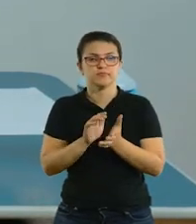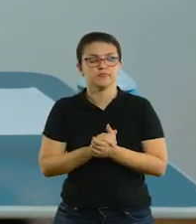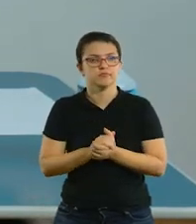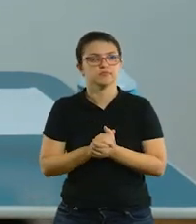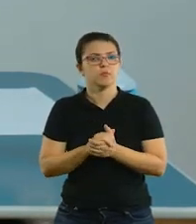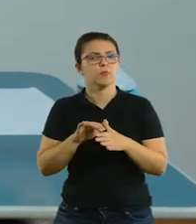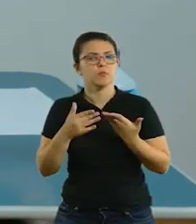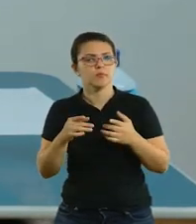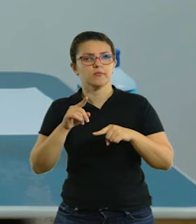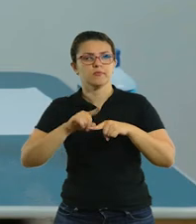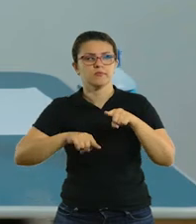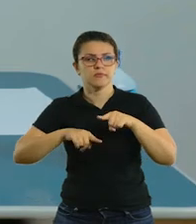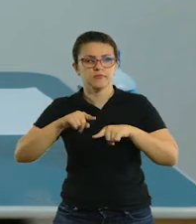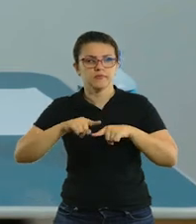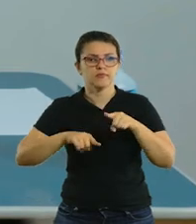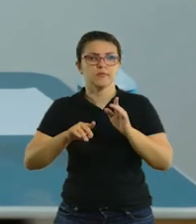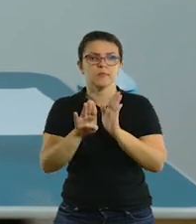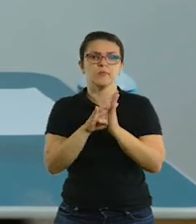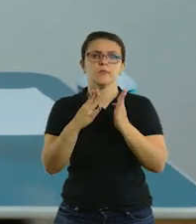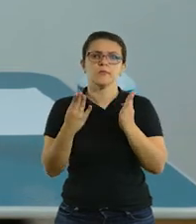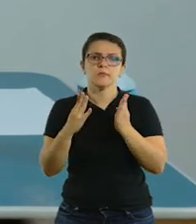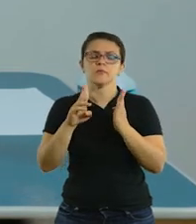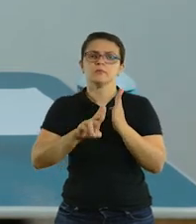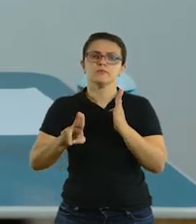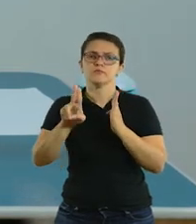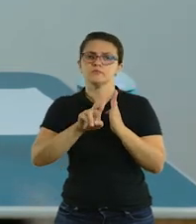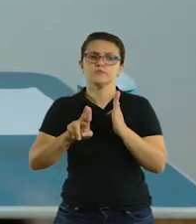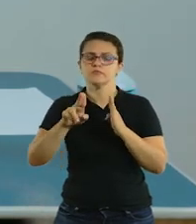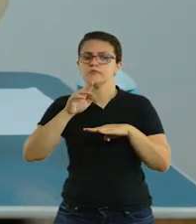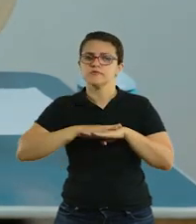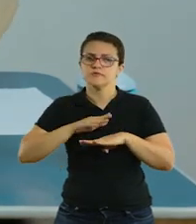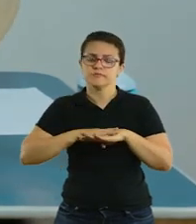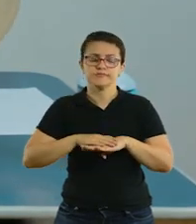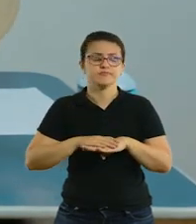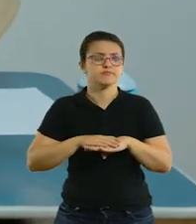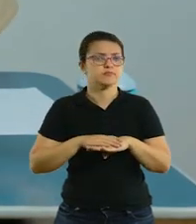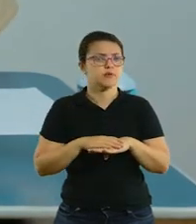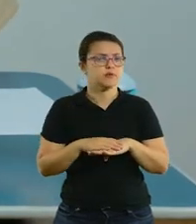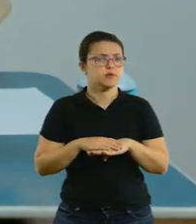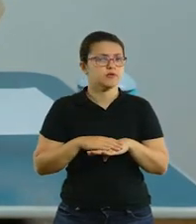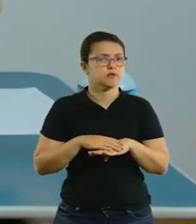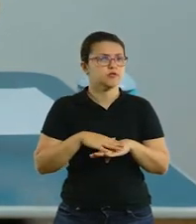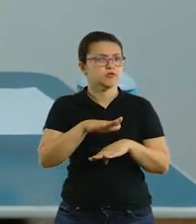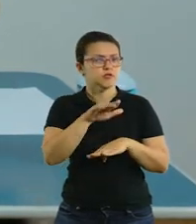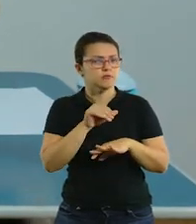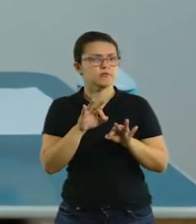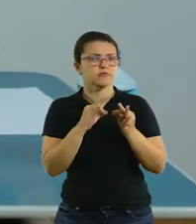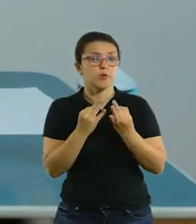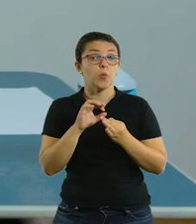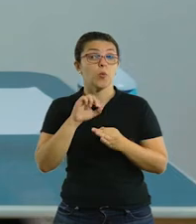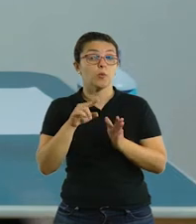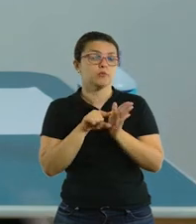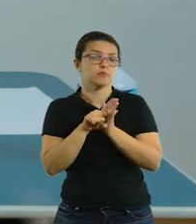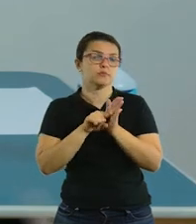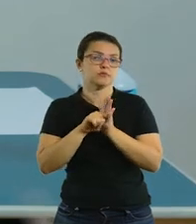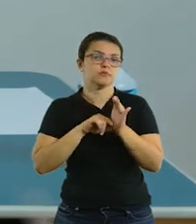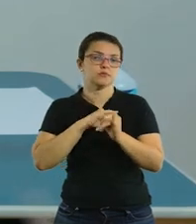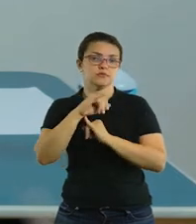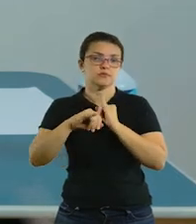outros materiais são utilizados na fabricação de portas? Então, conversa com o adulto aí da sua casa ou pesquisa na internet, tá bom?